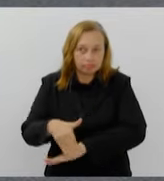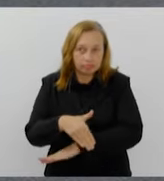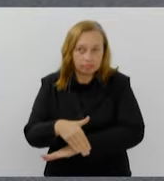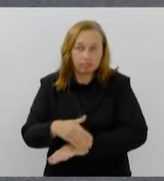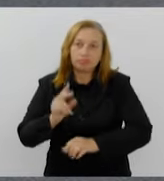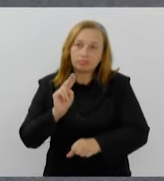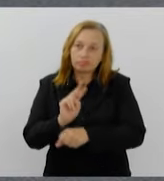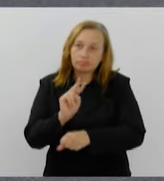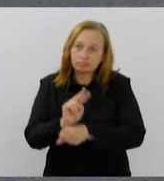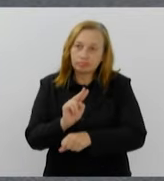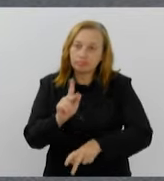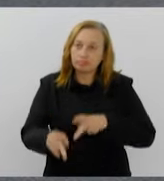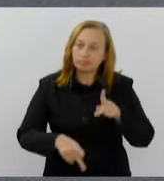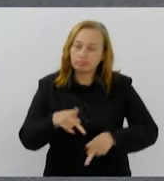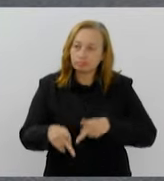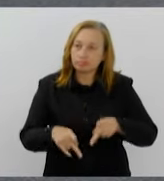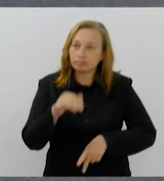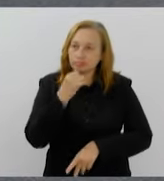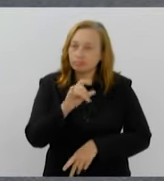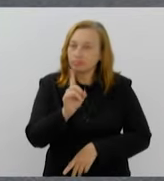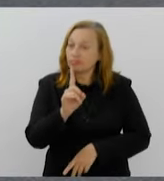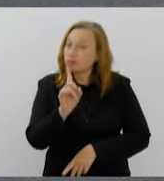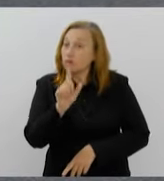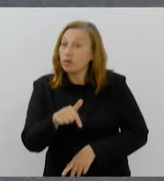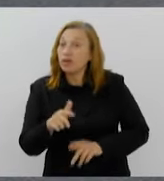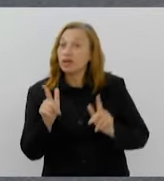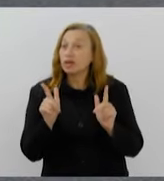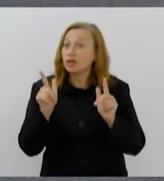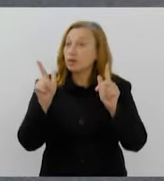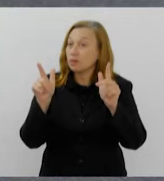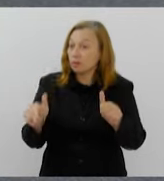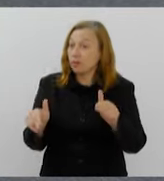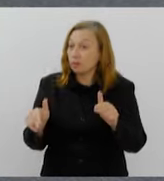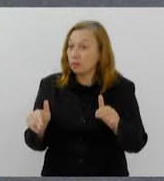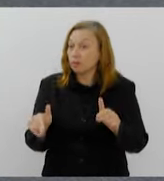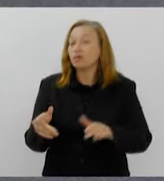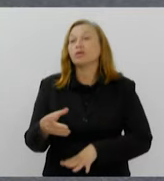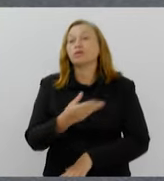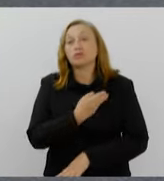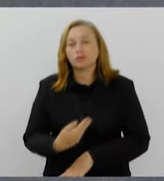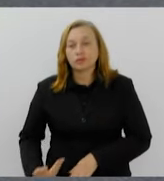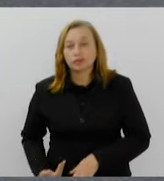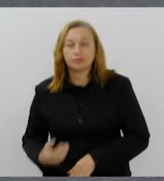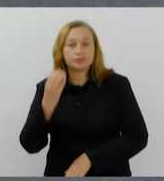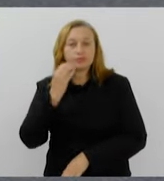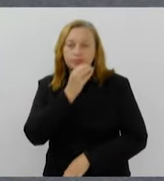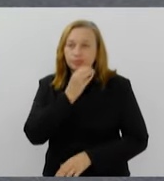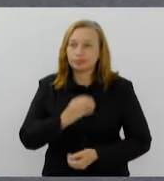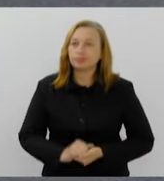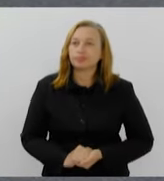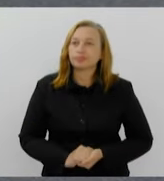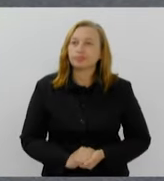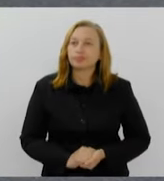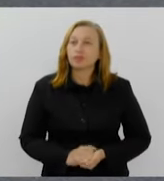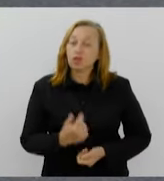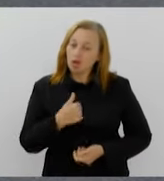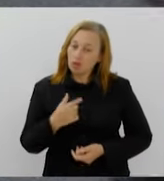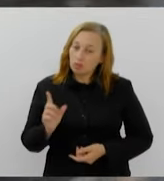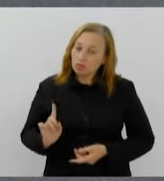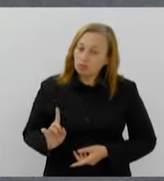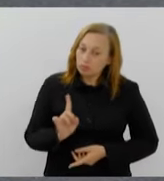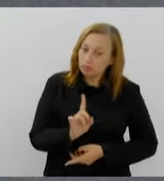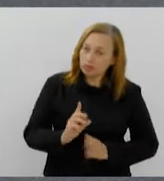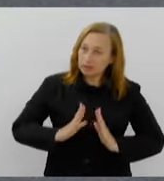Protegendo o povo Fluminense não é o mesmo compromisso do governador Cláudio Castro eu quando vim para essa